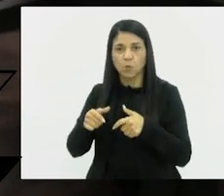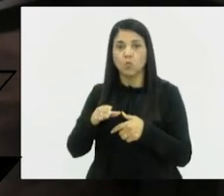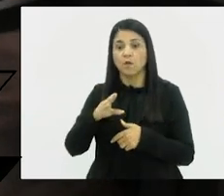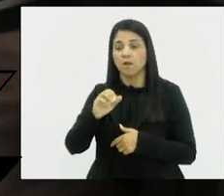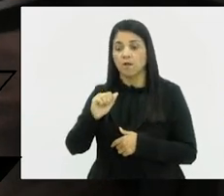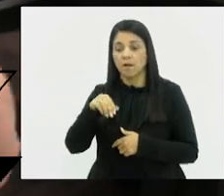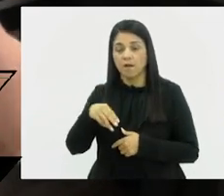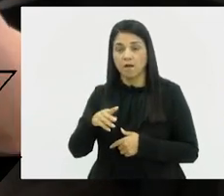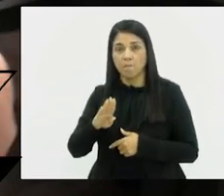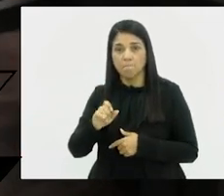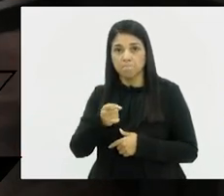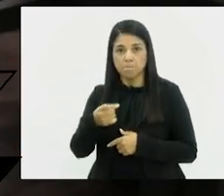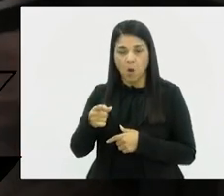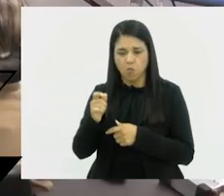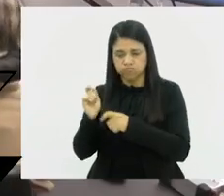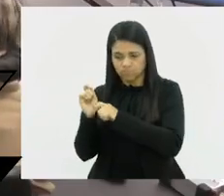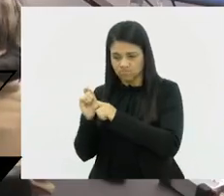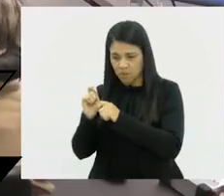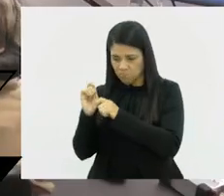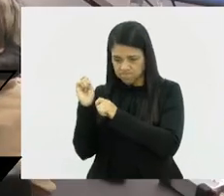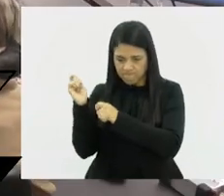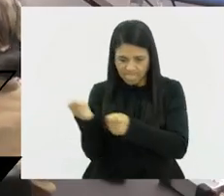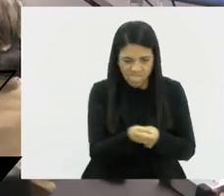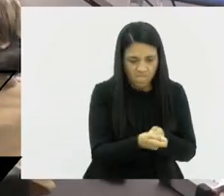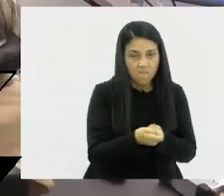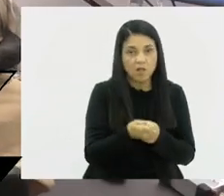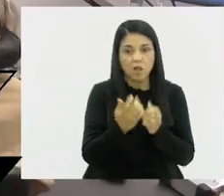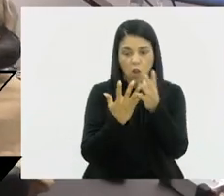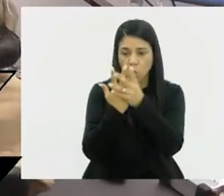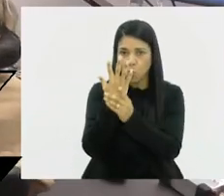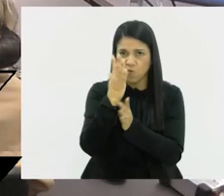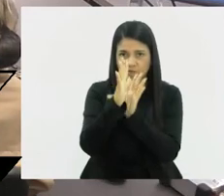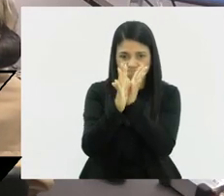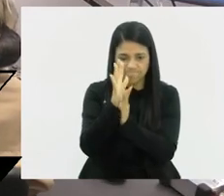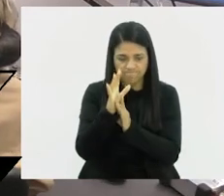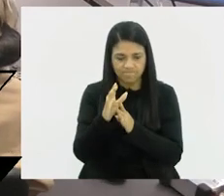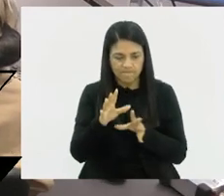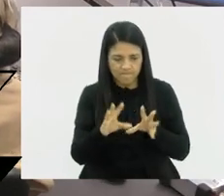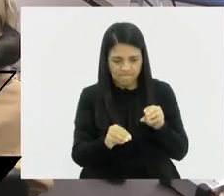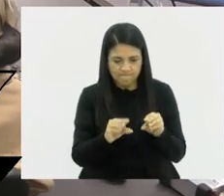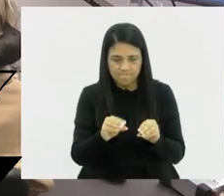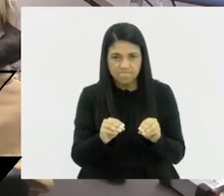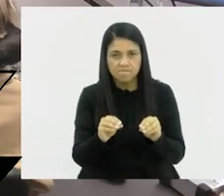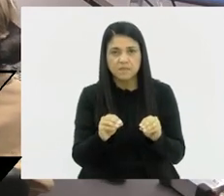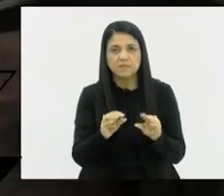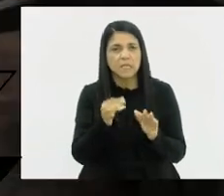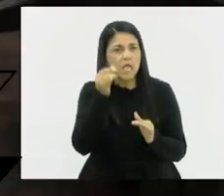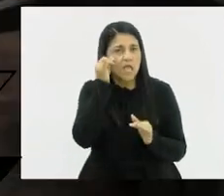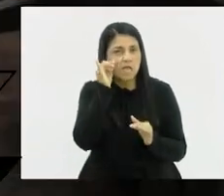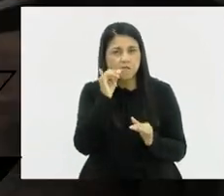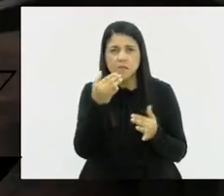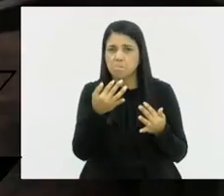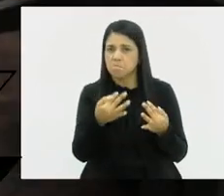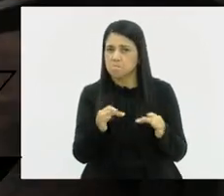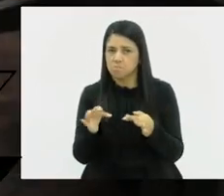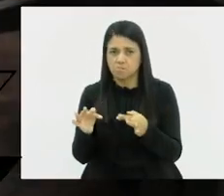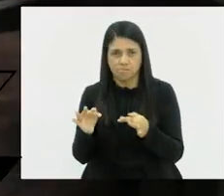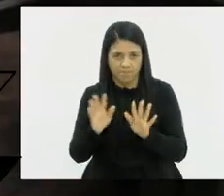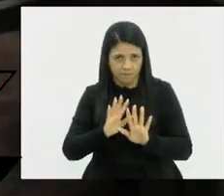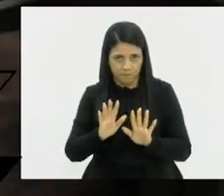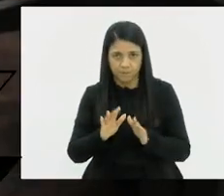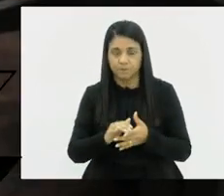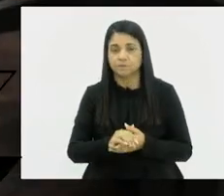com a luva, para podermos manusear esses animais da melhor forma, sem ferir eles, sem afetar a integridade